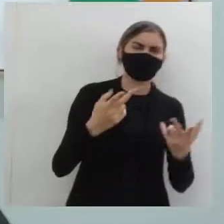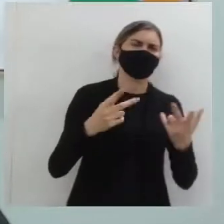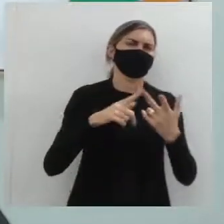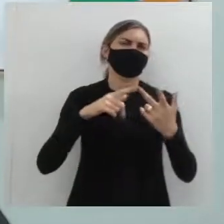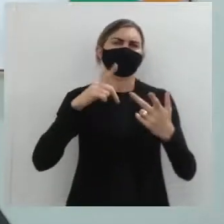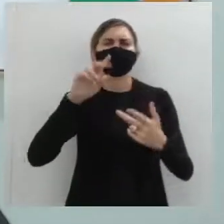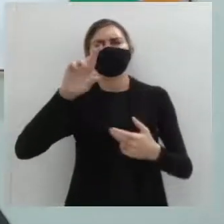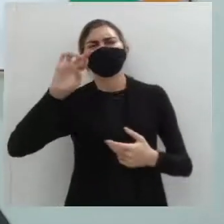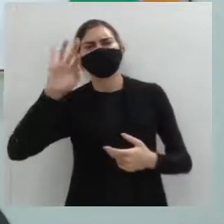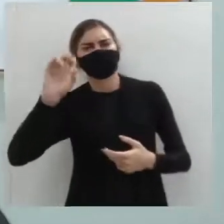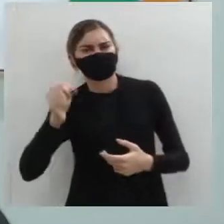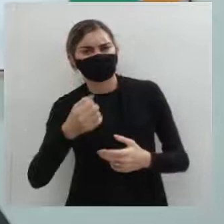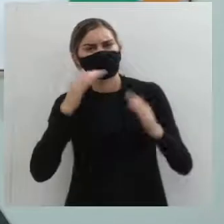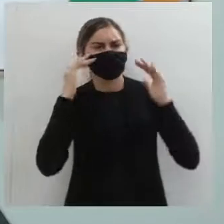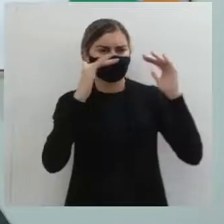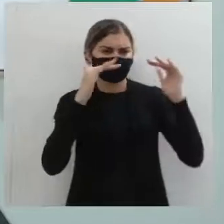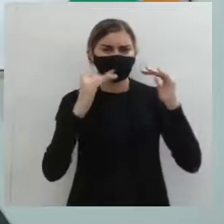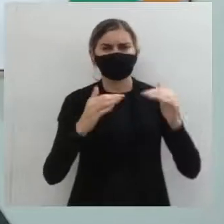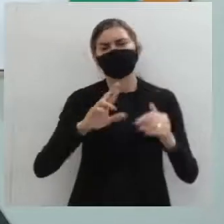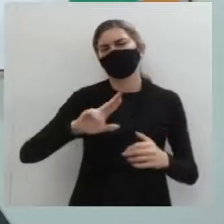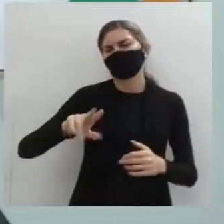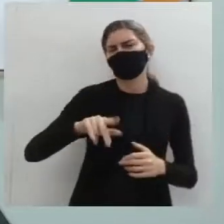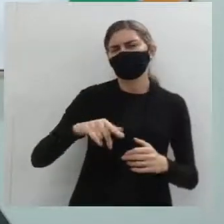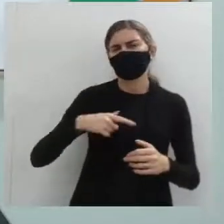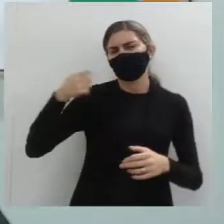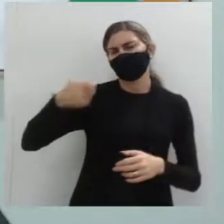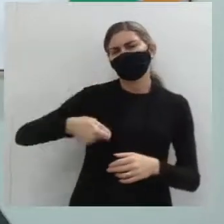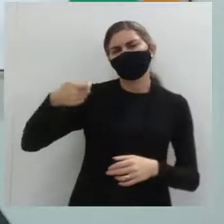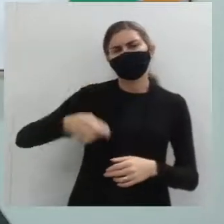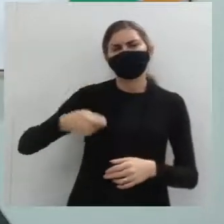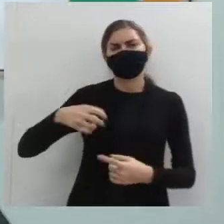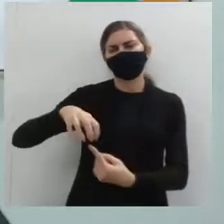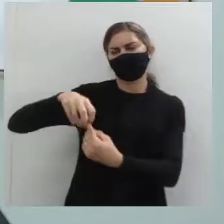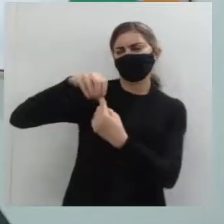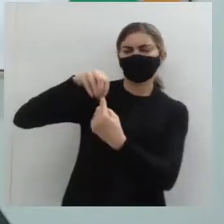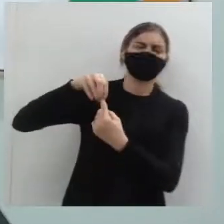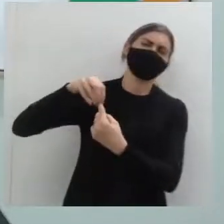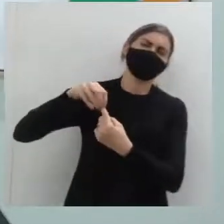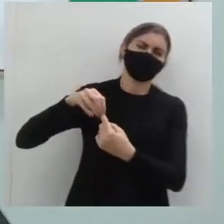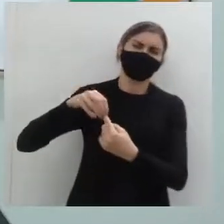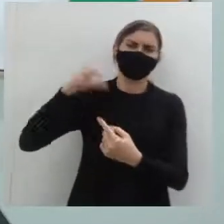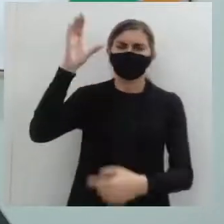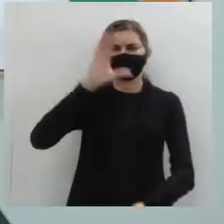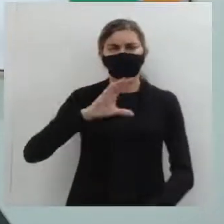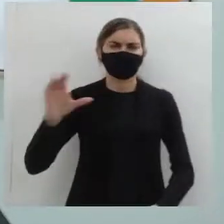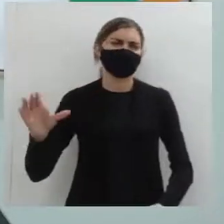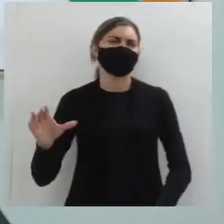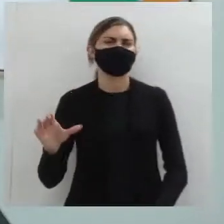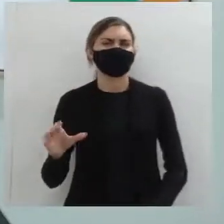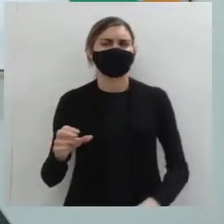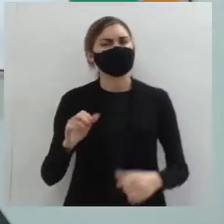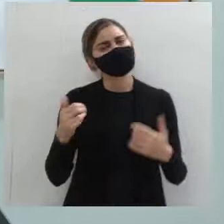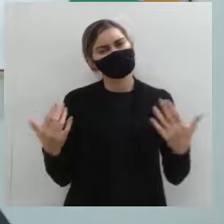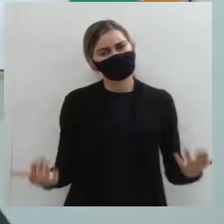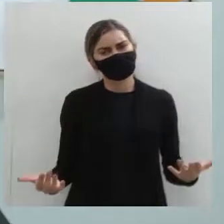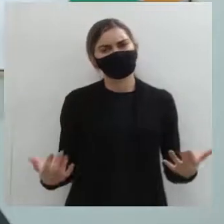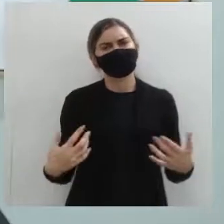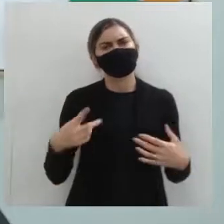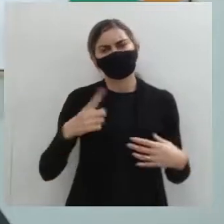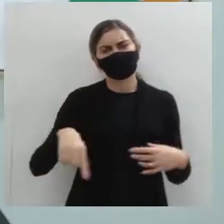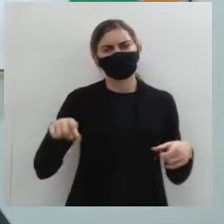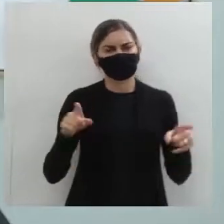povo deveria segui-lo, e não mais ser obrigatório, único e exclusivamente, o catolicismo. Pois bem, fera,